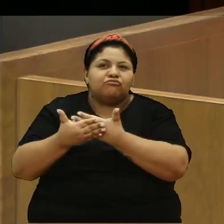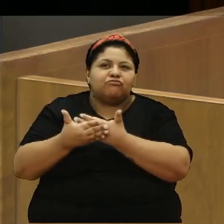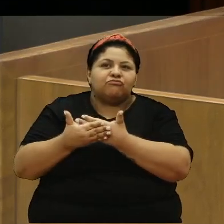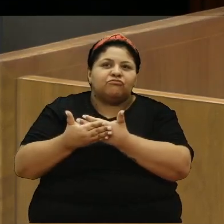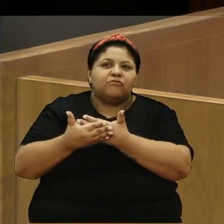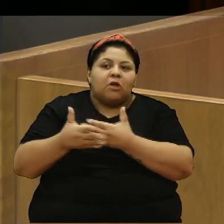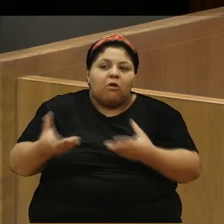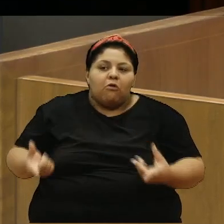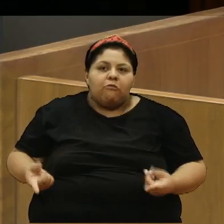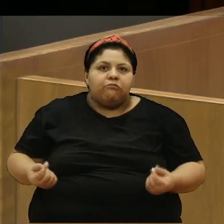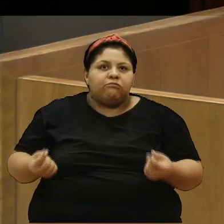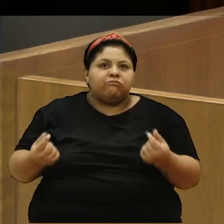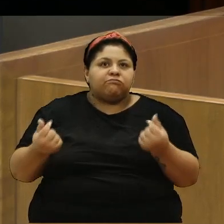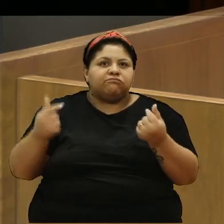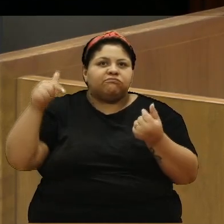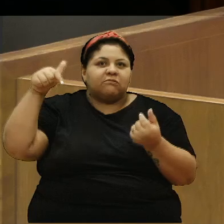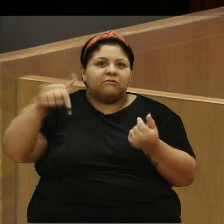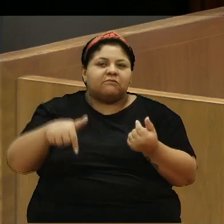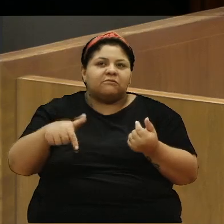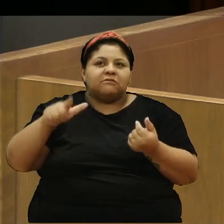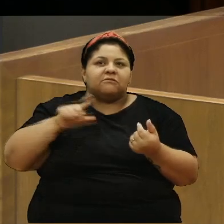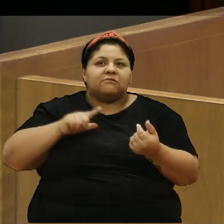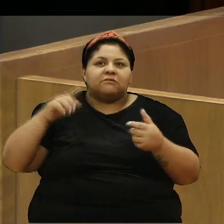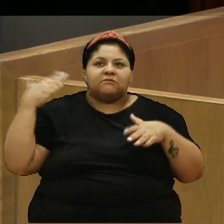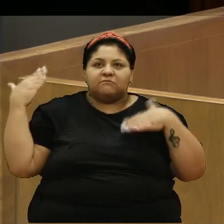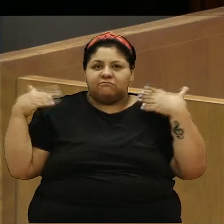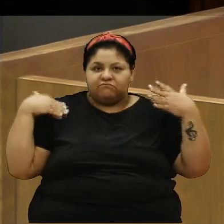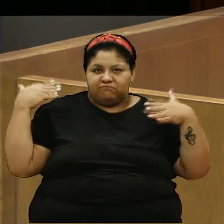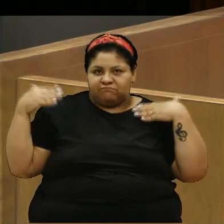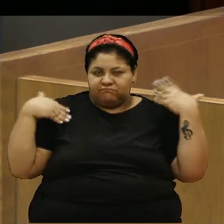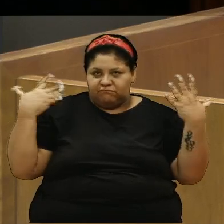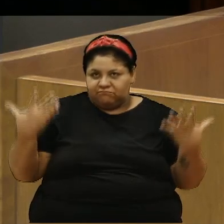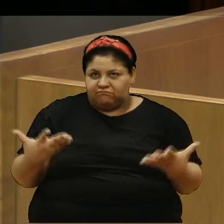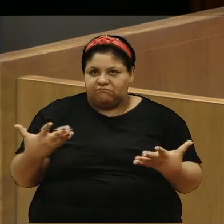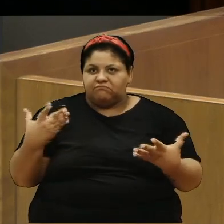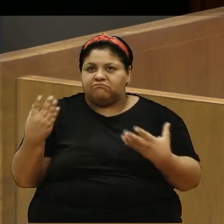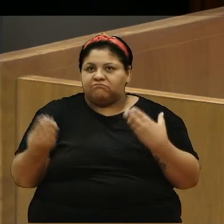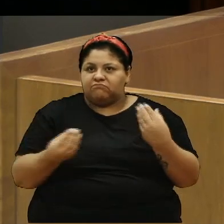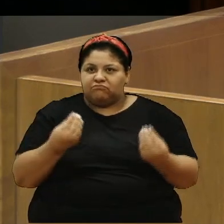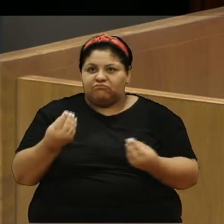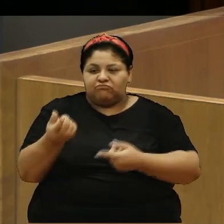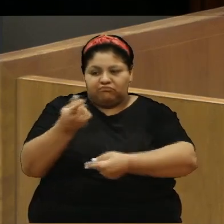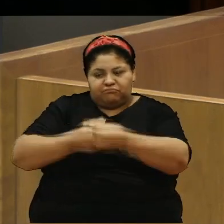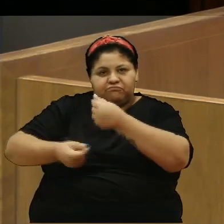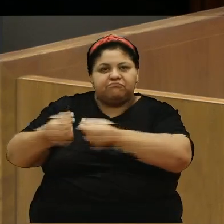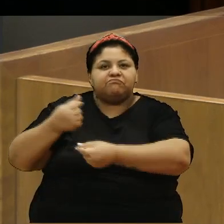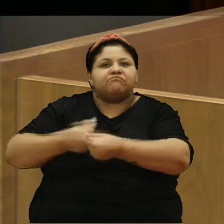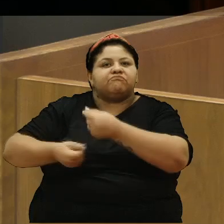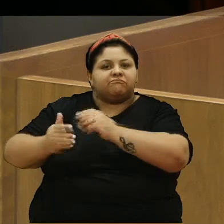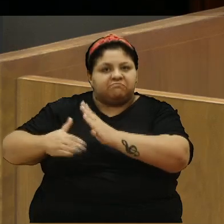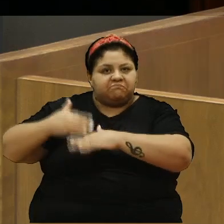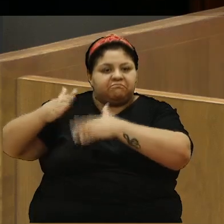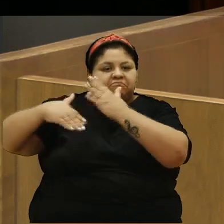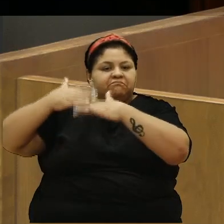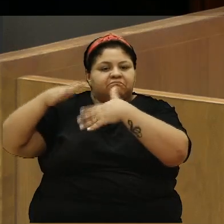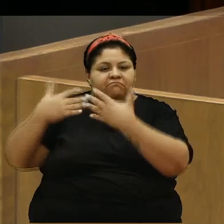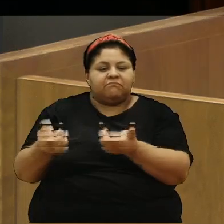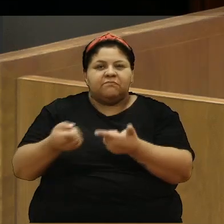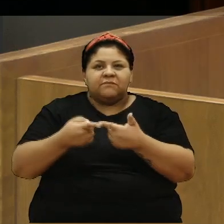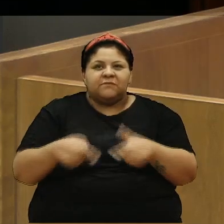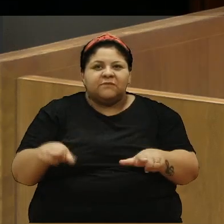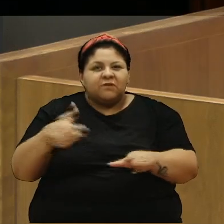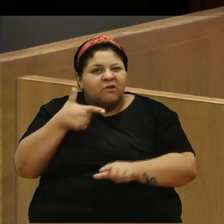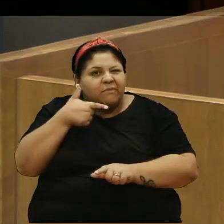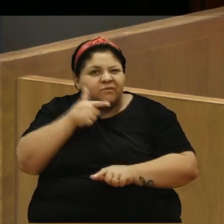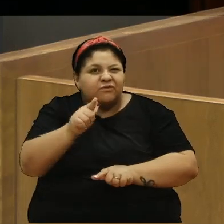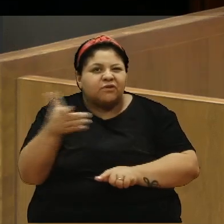muito pujante aqui e a gente ter o turismo também como um fator econômico bem desenvolvido. Mas a gente está